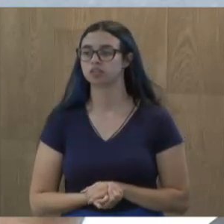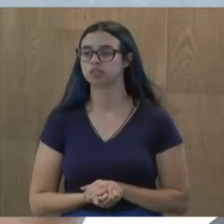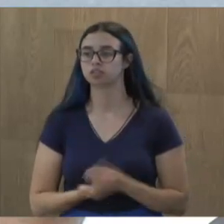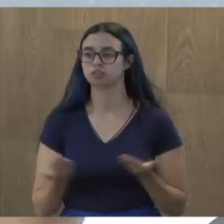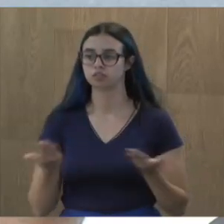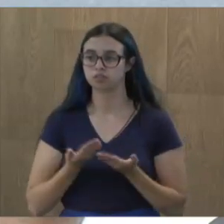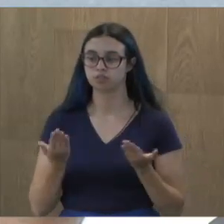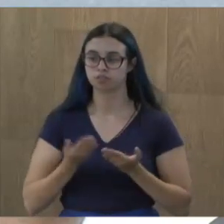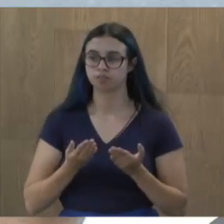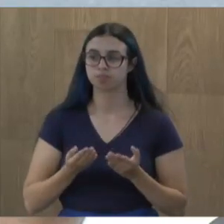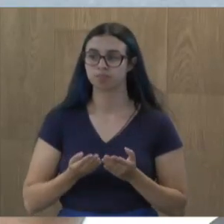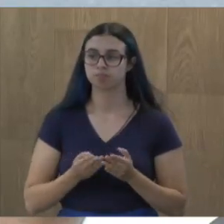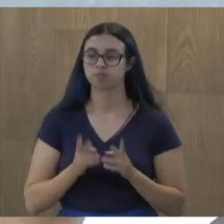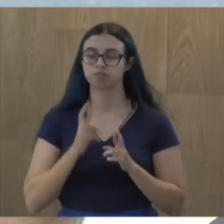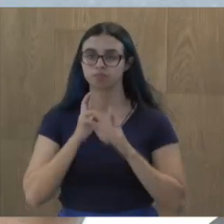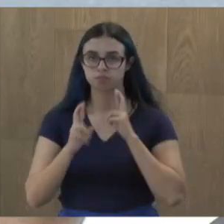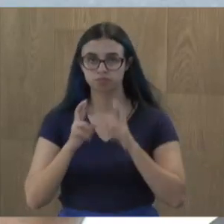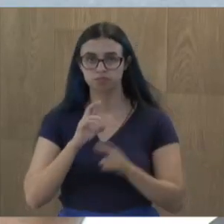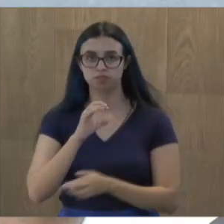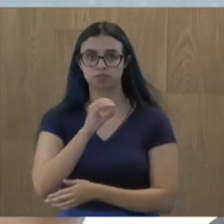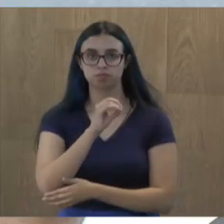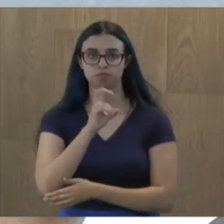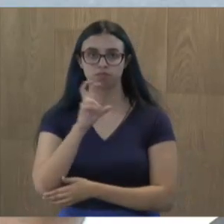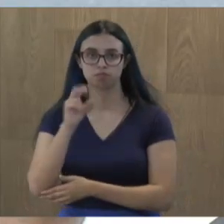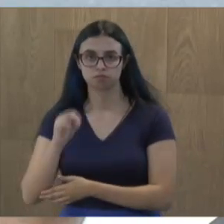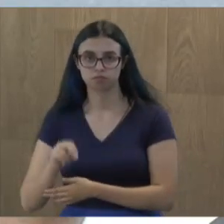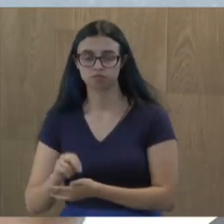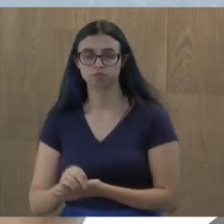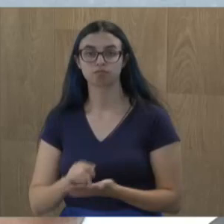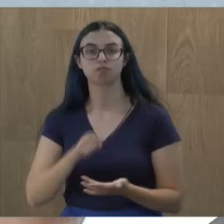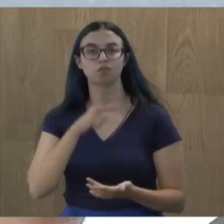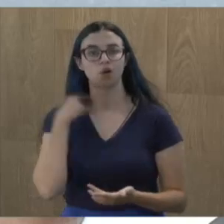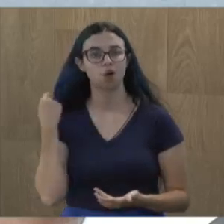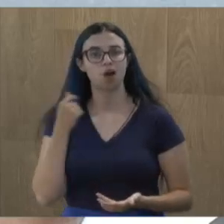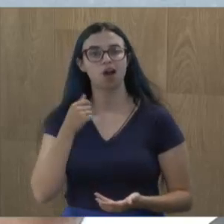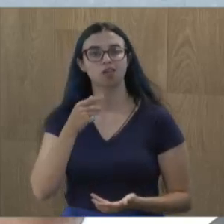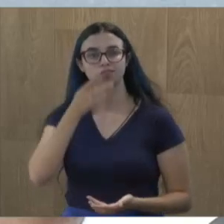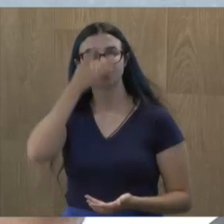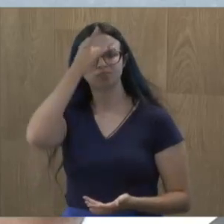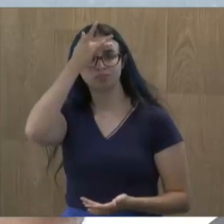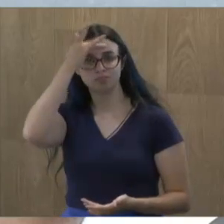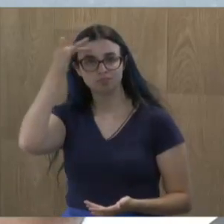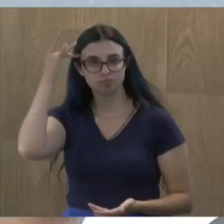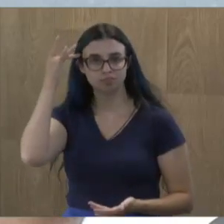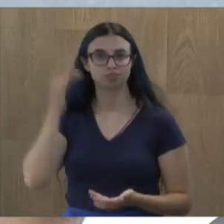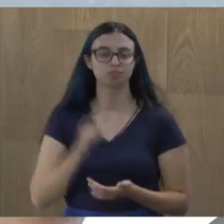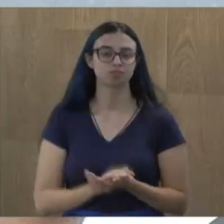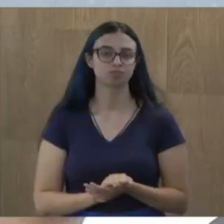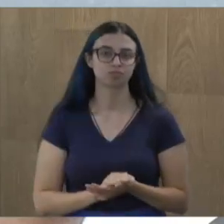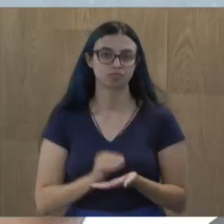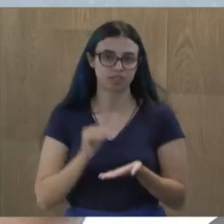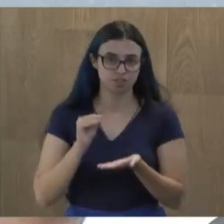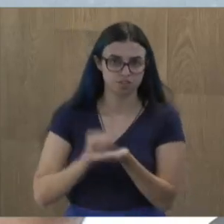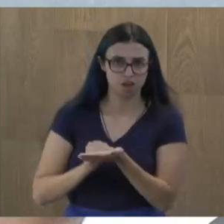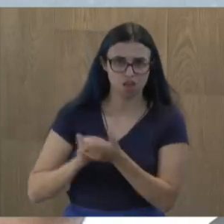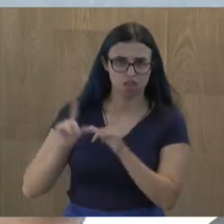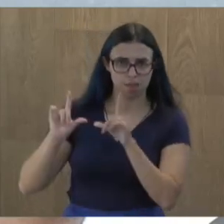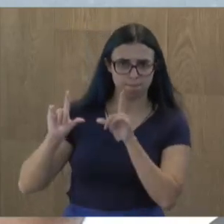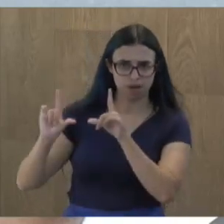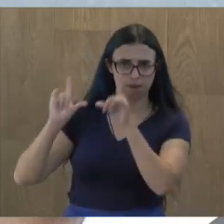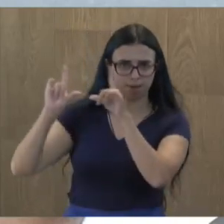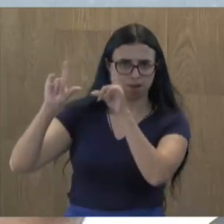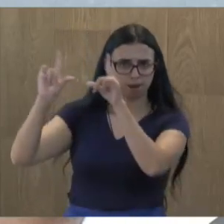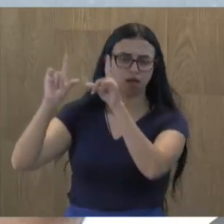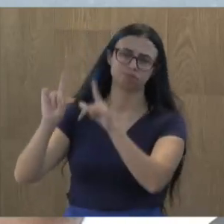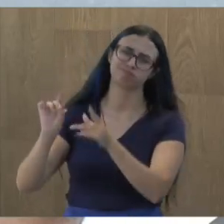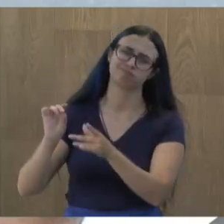050, morreu um lá, fincado na traseira de um caminhão. Não foi falta de sinalização, não. Imprudência